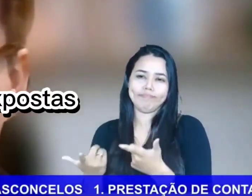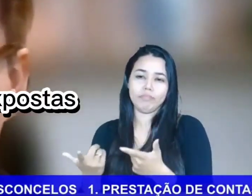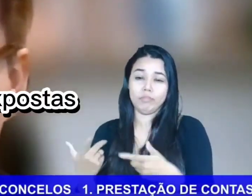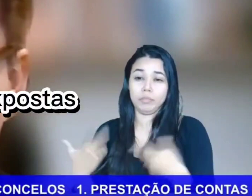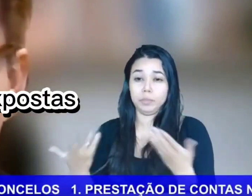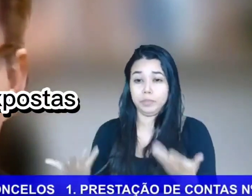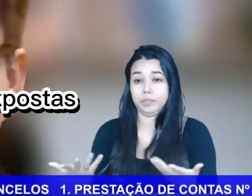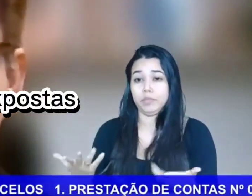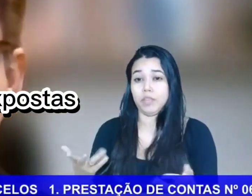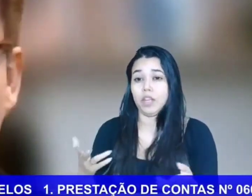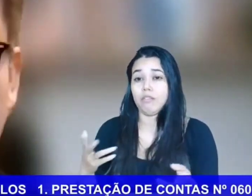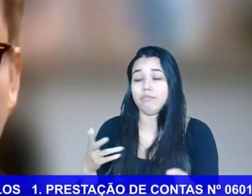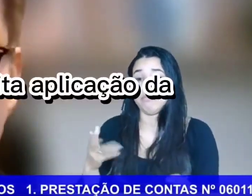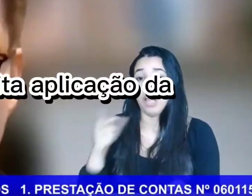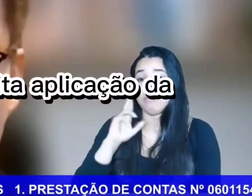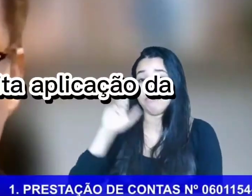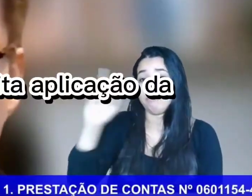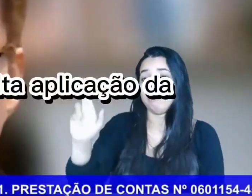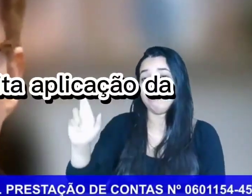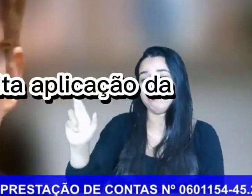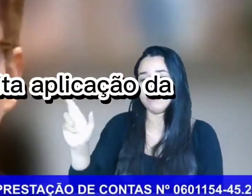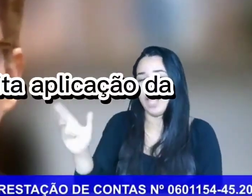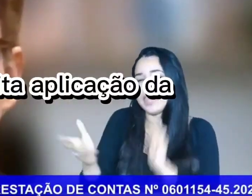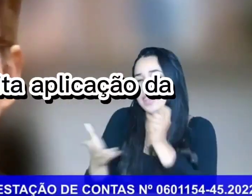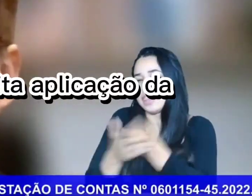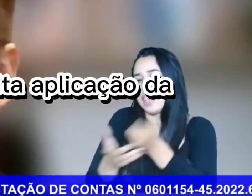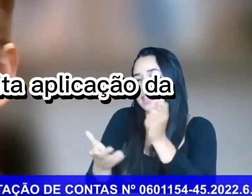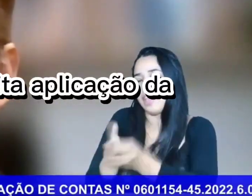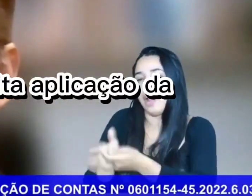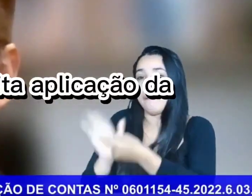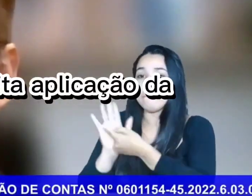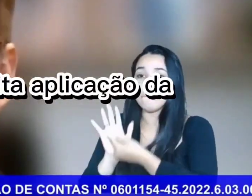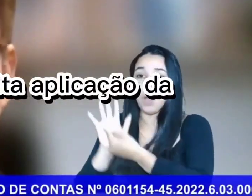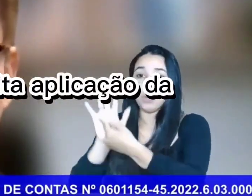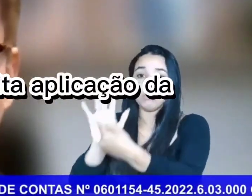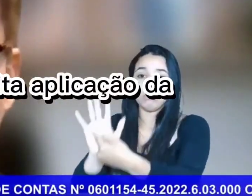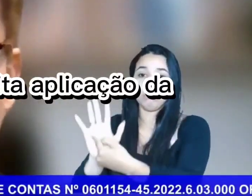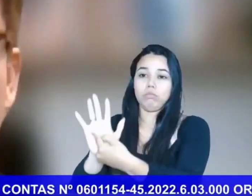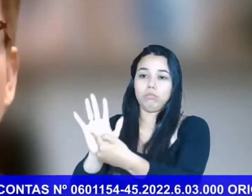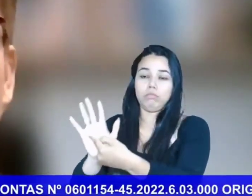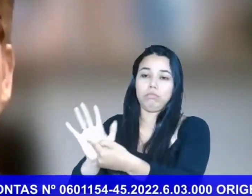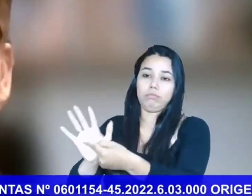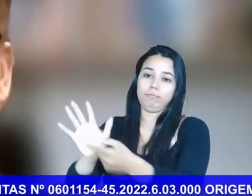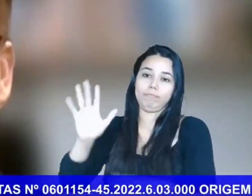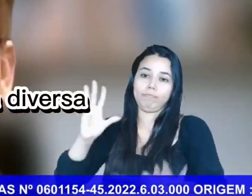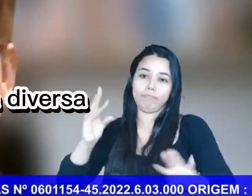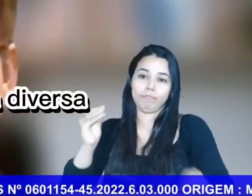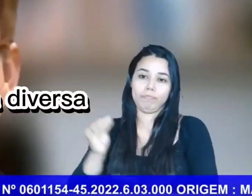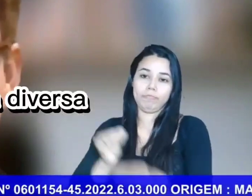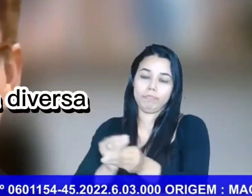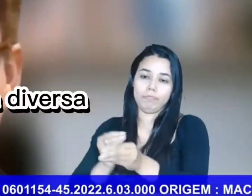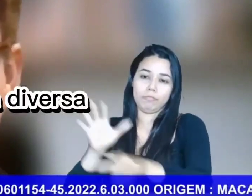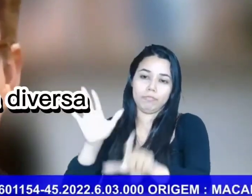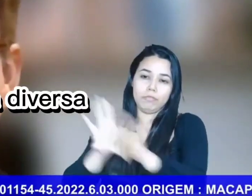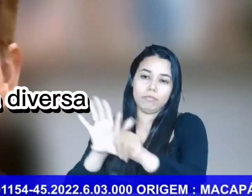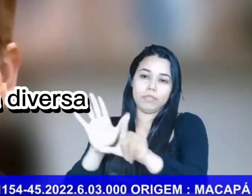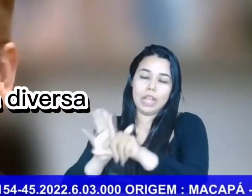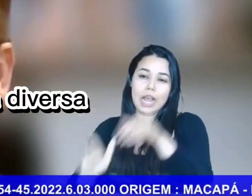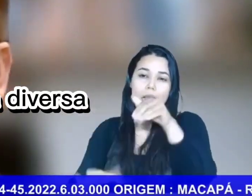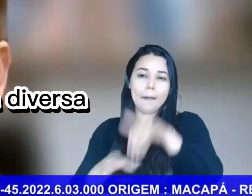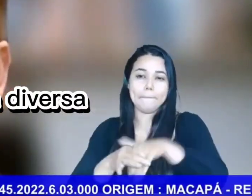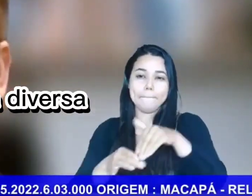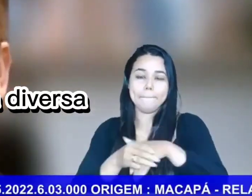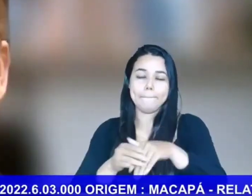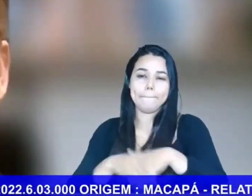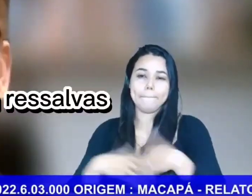pelas razões a seguir expostas, tentarei demonstrar que a escorreita aplicação da lei eleitoral determina a